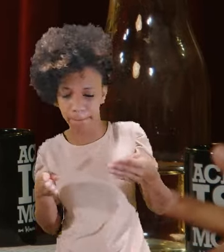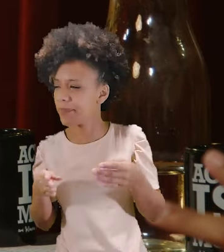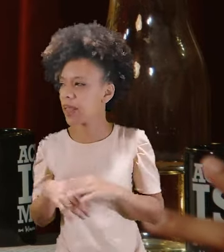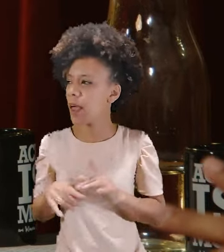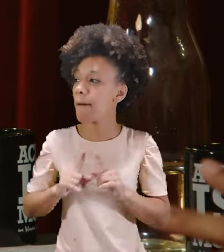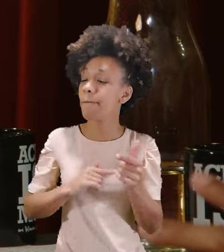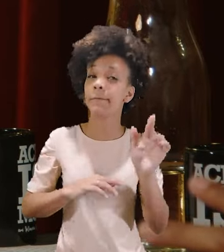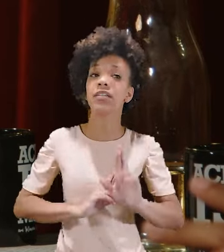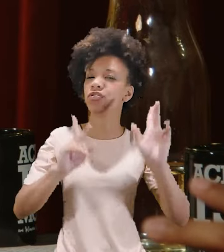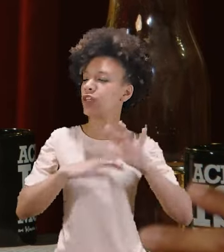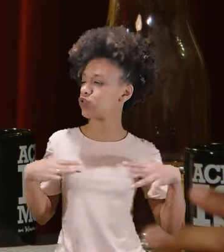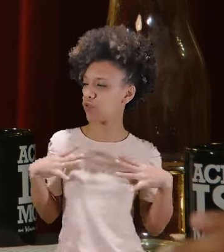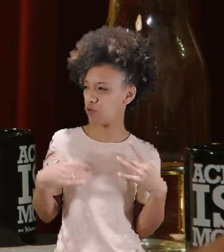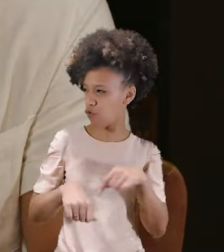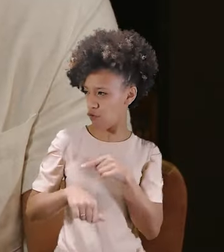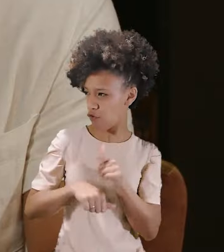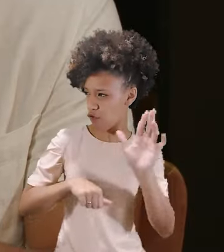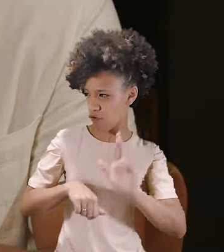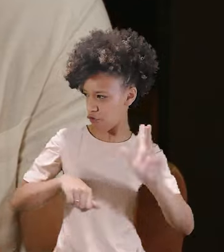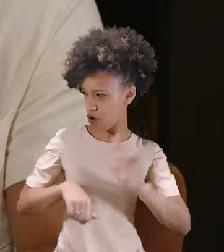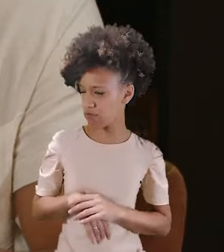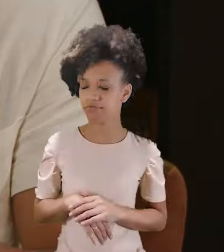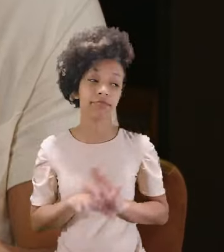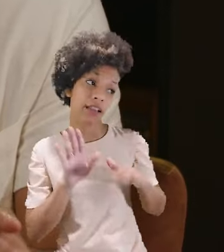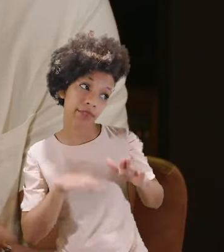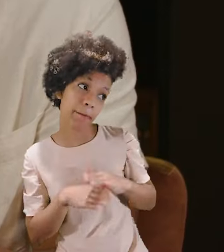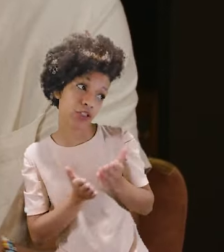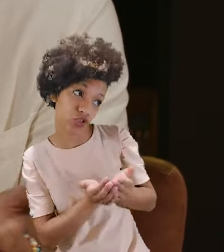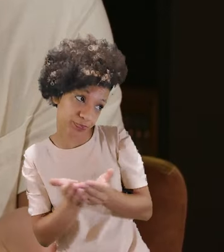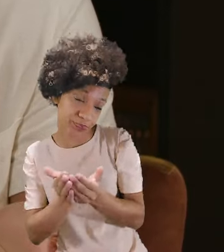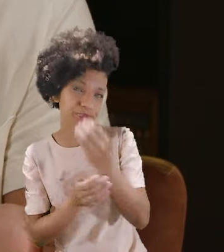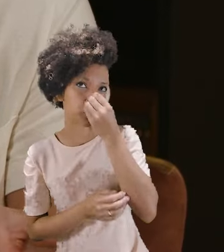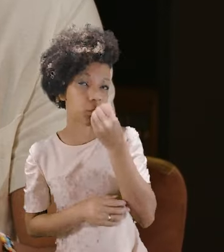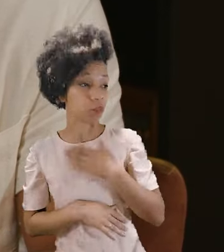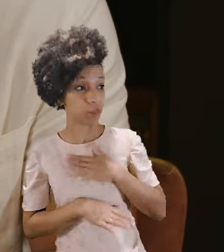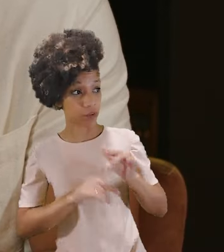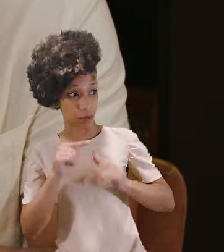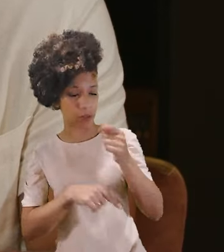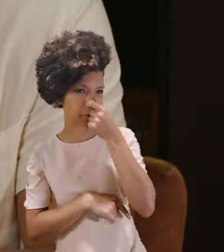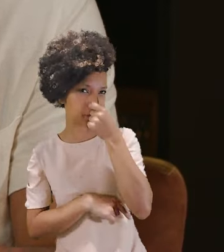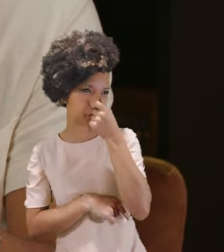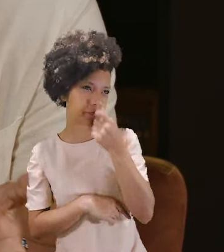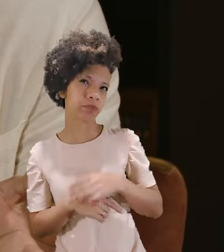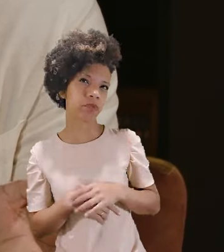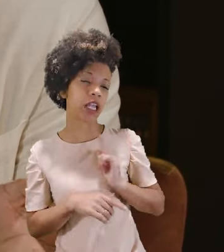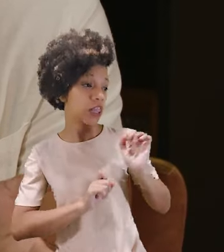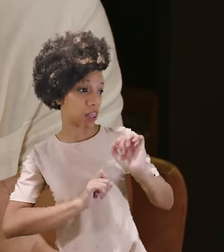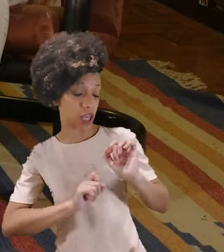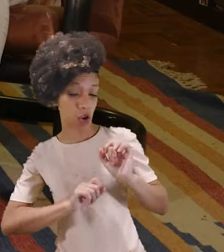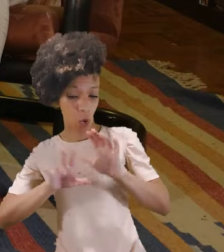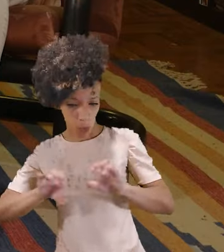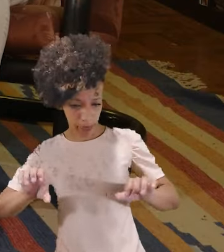a área fora do trabalho O que que tem depois aí você vai depender da vir para na vida no meu trabalho por exemplo a gente tem uma